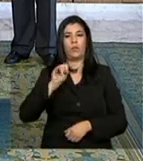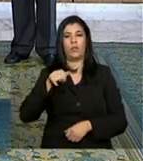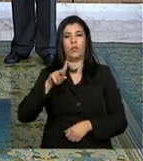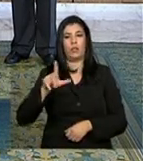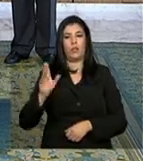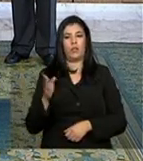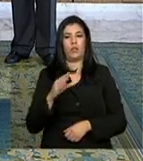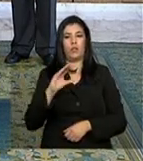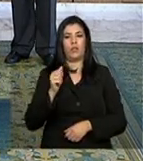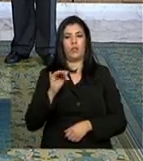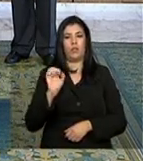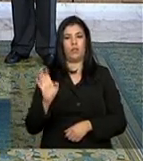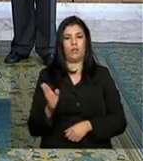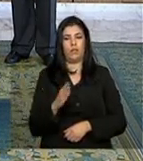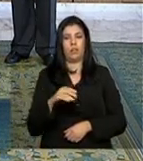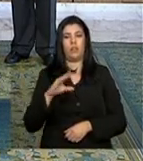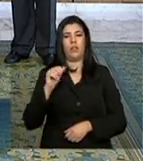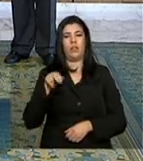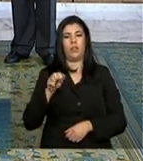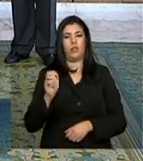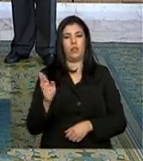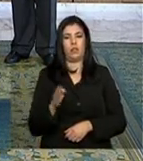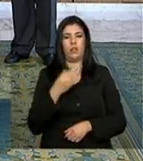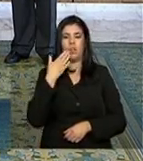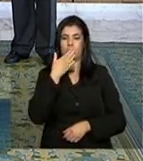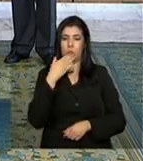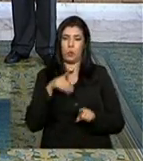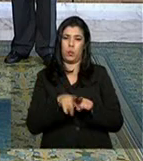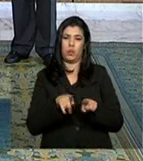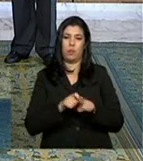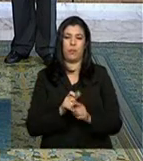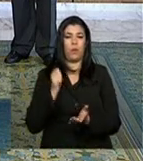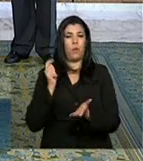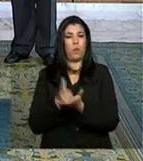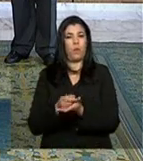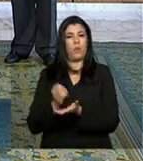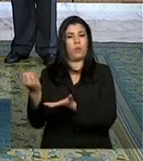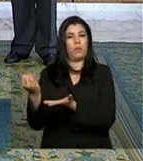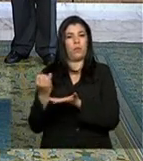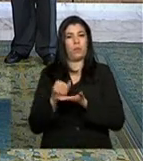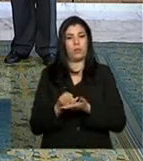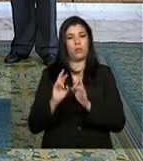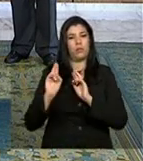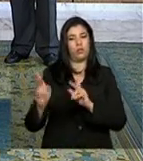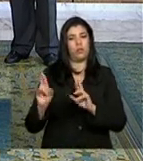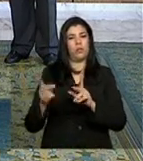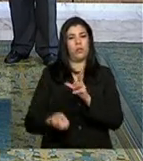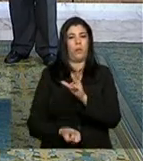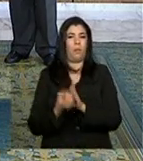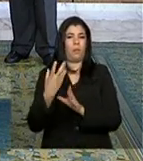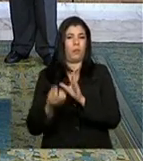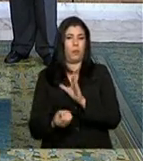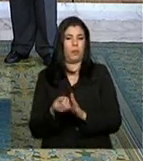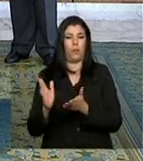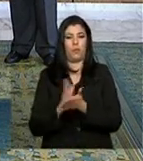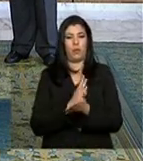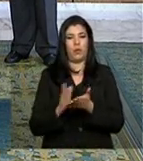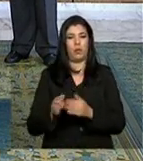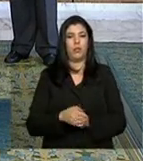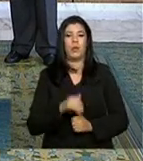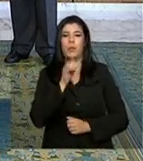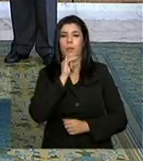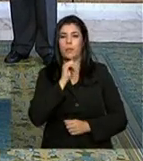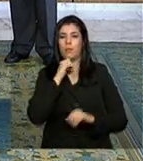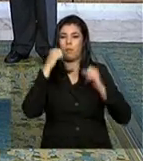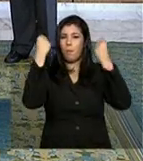e cana-de-açúcar e compra da Finlândia vários tipos de produto, entre os quais se destacam